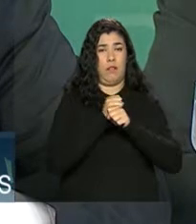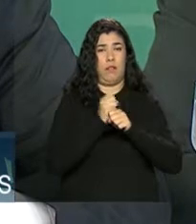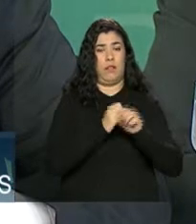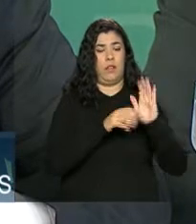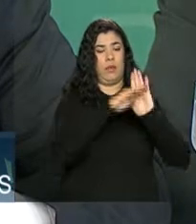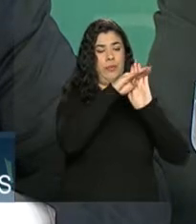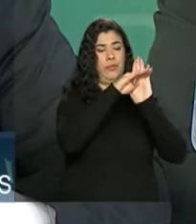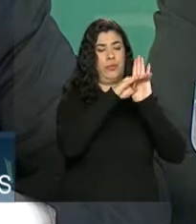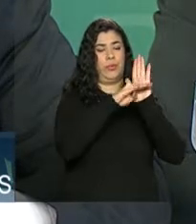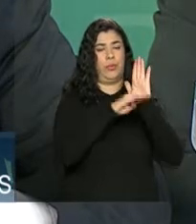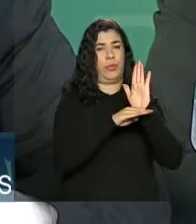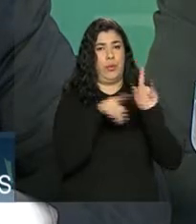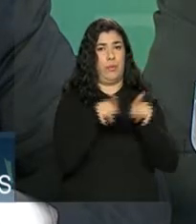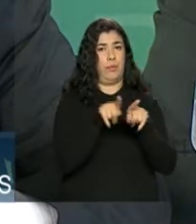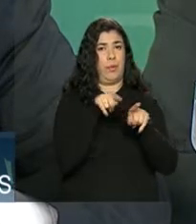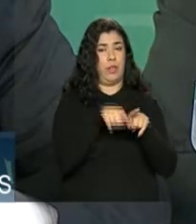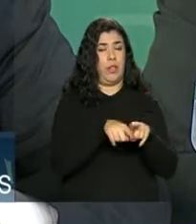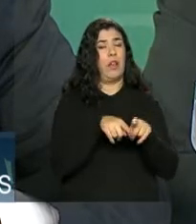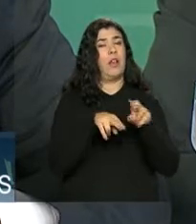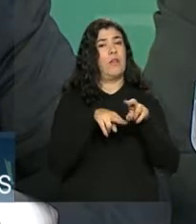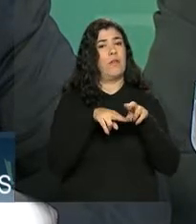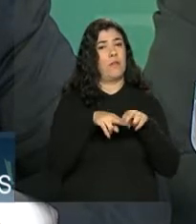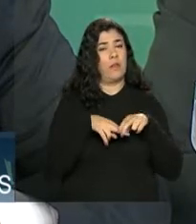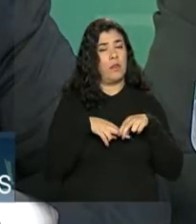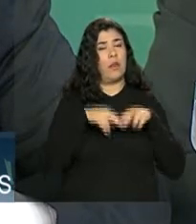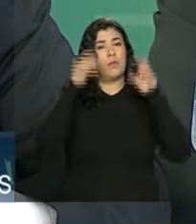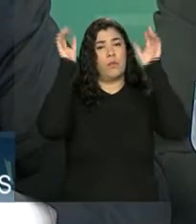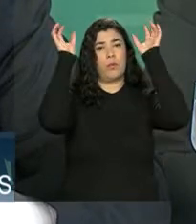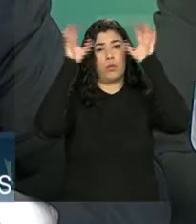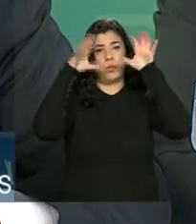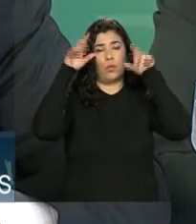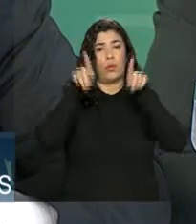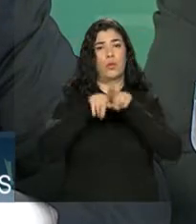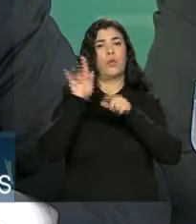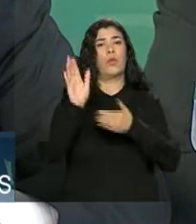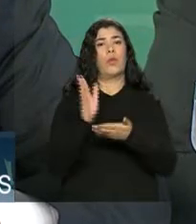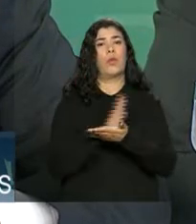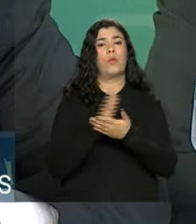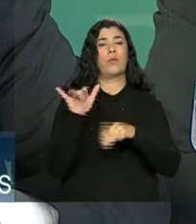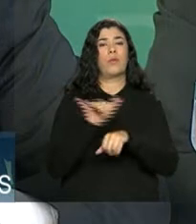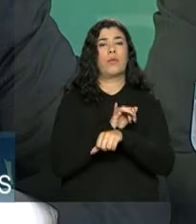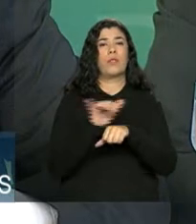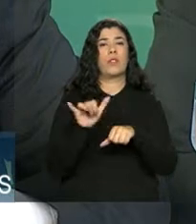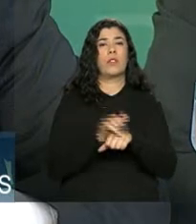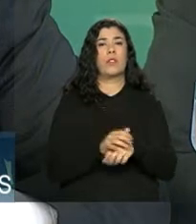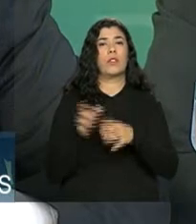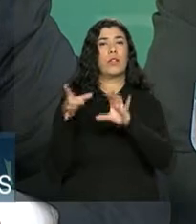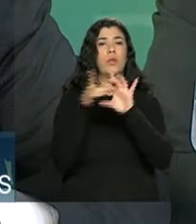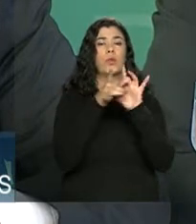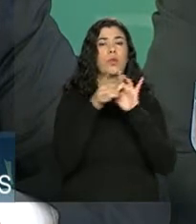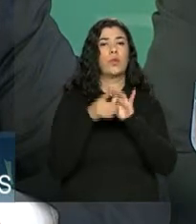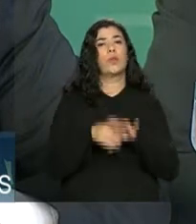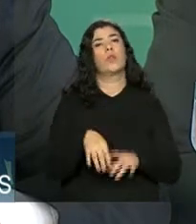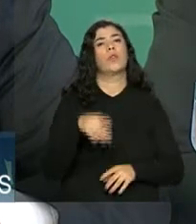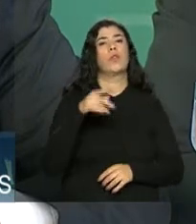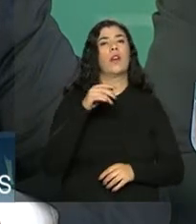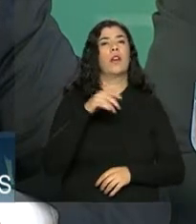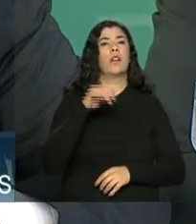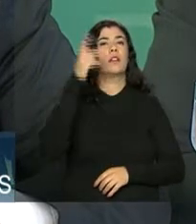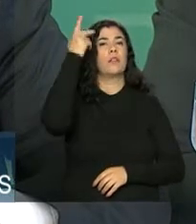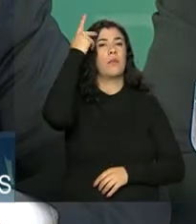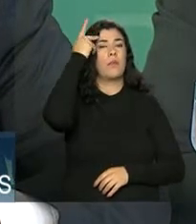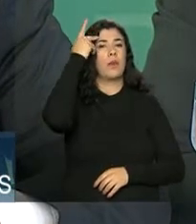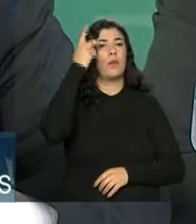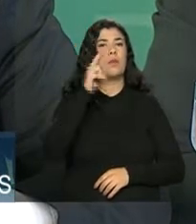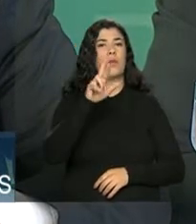produto das chuvas e também das medidas regulatórias tomadas em conjunto com os três estados São Paulo Rio de Janeiro e Minas Gerais